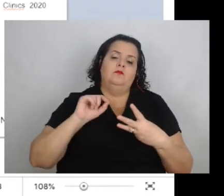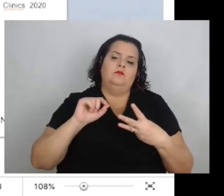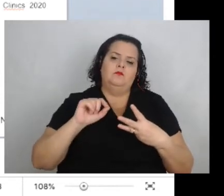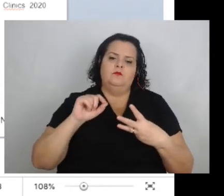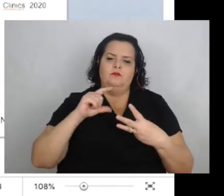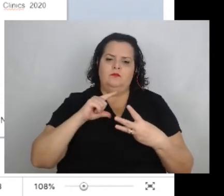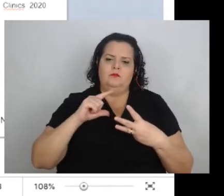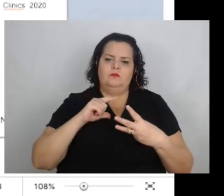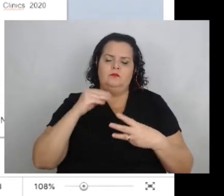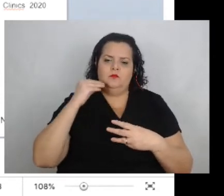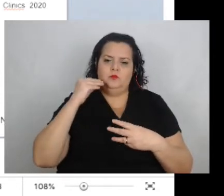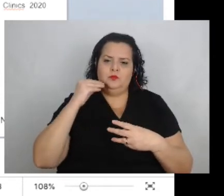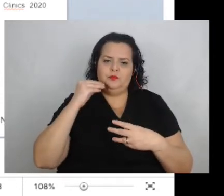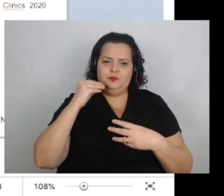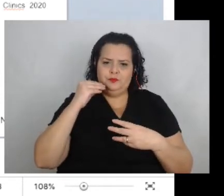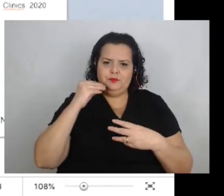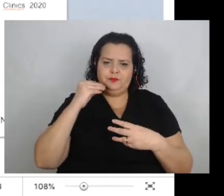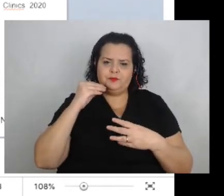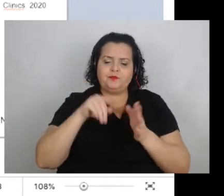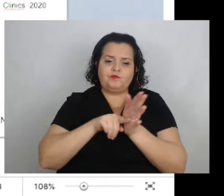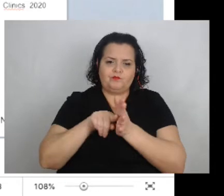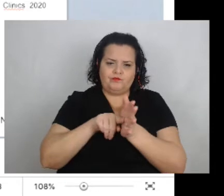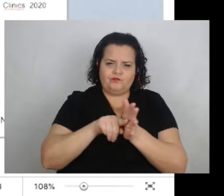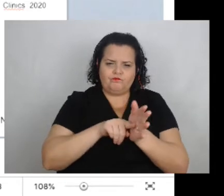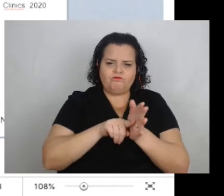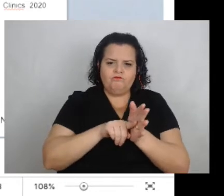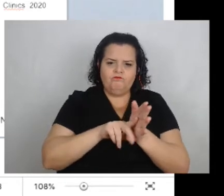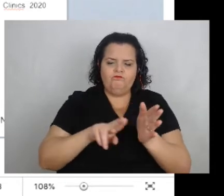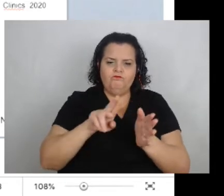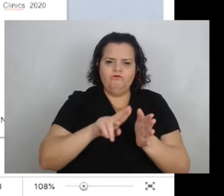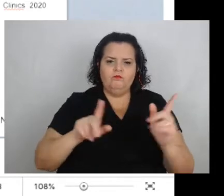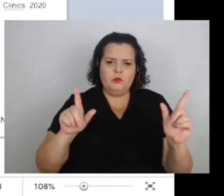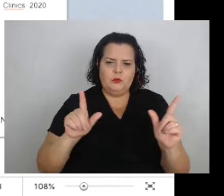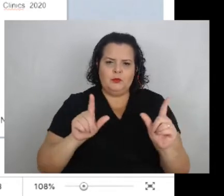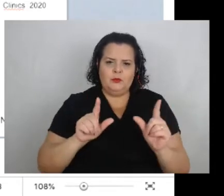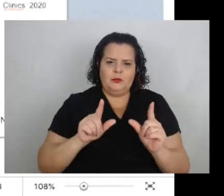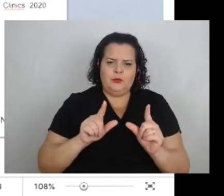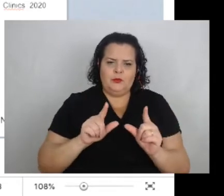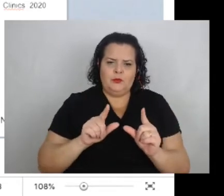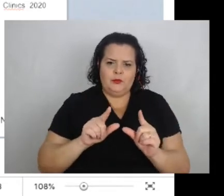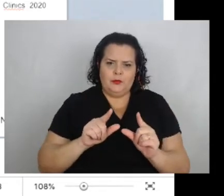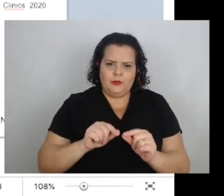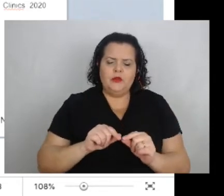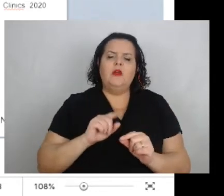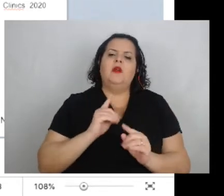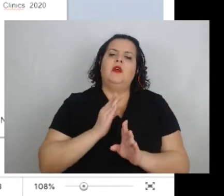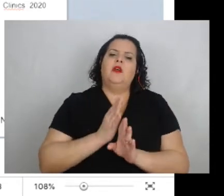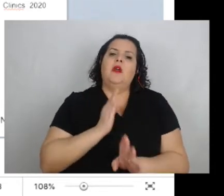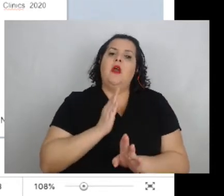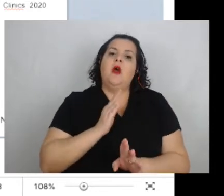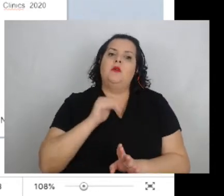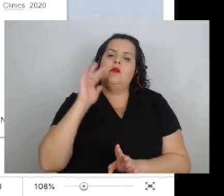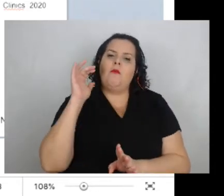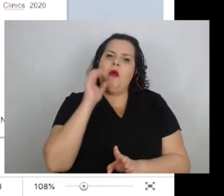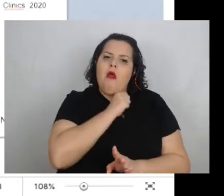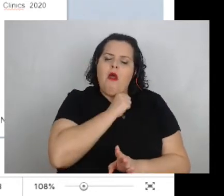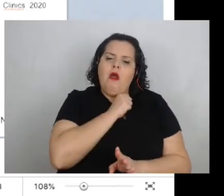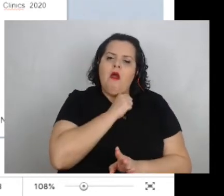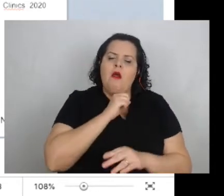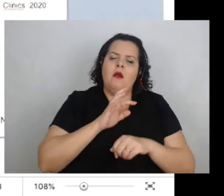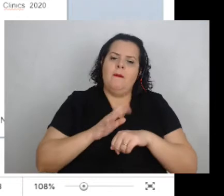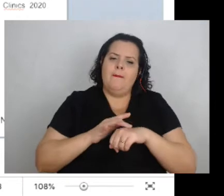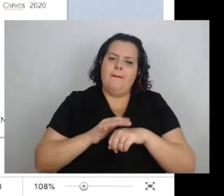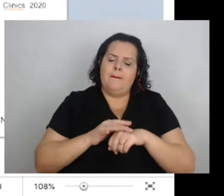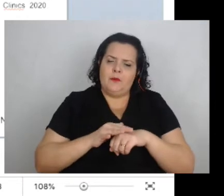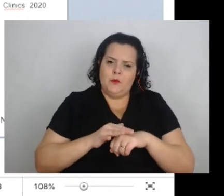que teve uma sensibilidade mais alta, e em relação a esse teste que detecta IgM e IgG junto, a sensibilidade foi mais